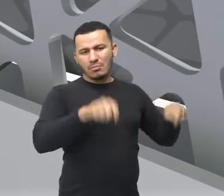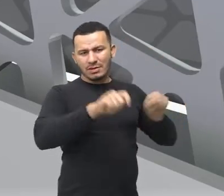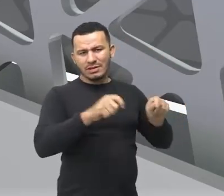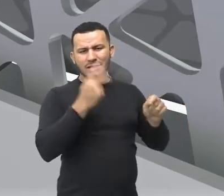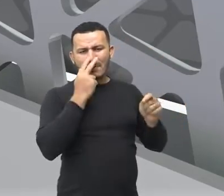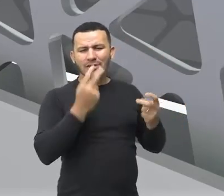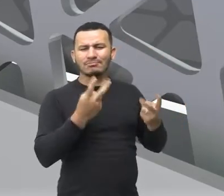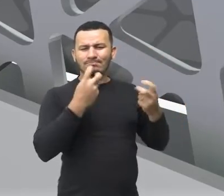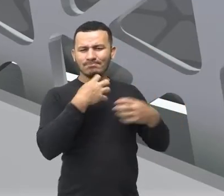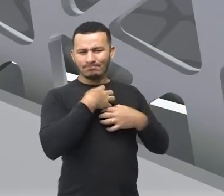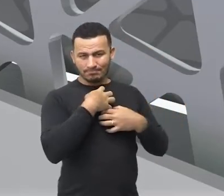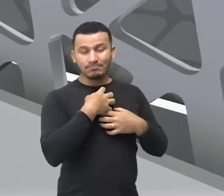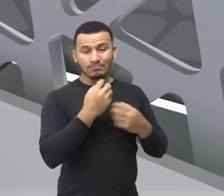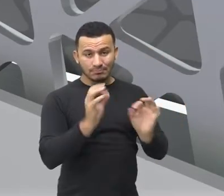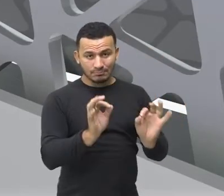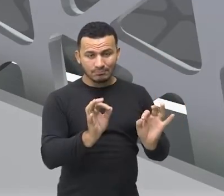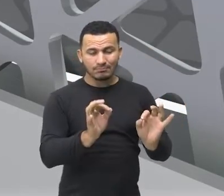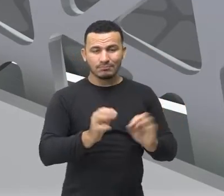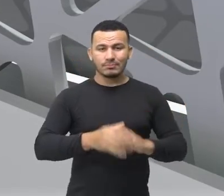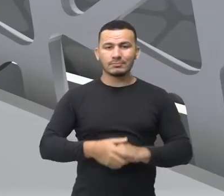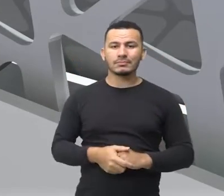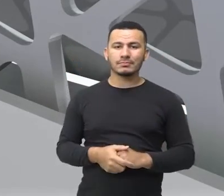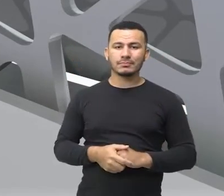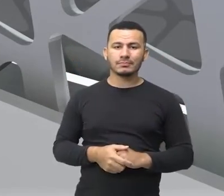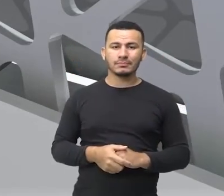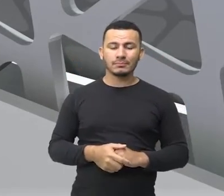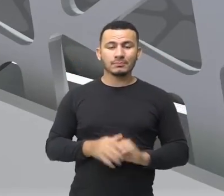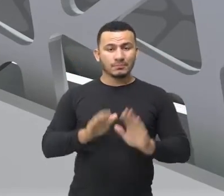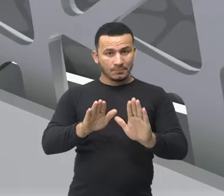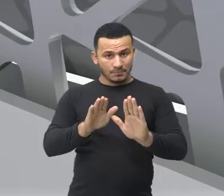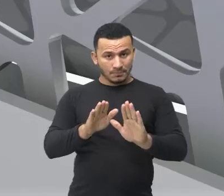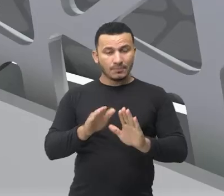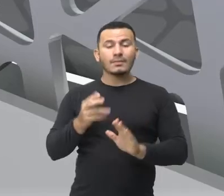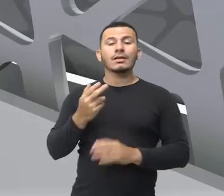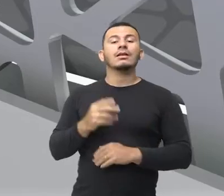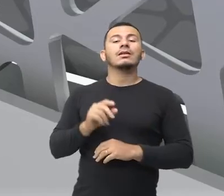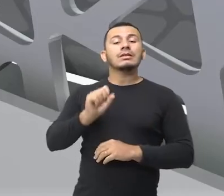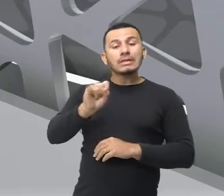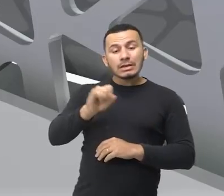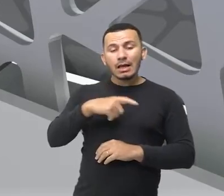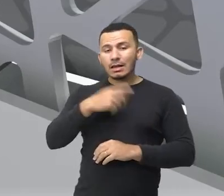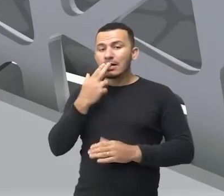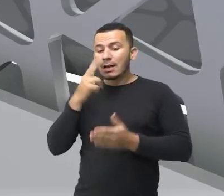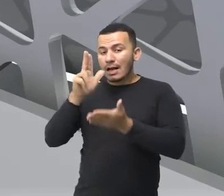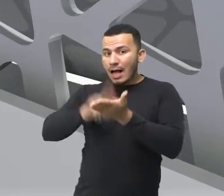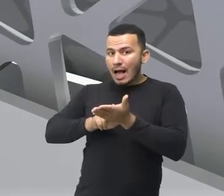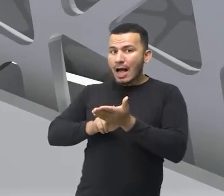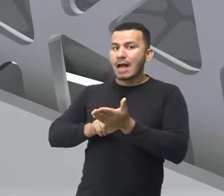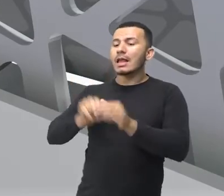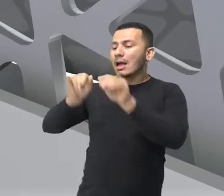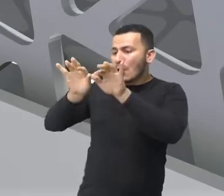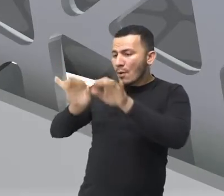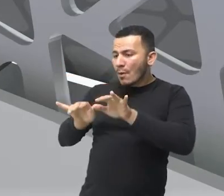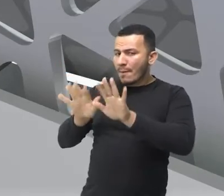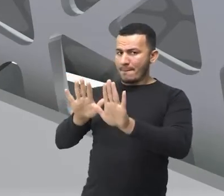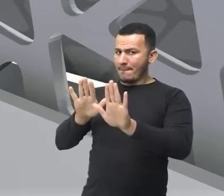se importa tanto com a formalidade do seu discurso, da sua escrita. Mas uma vez que essa pessoa for escrever a carta, ela